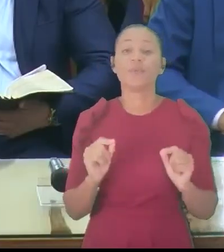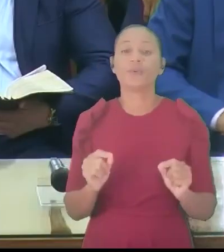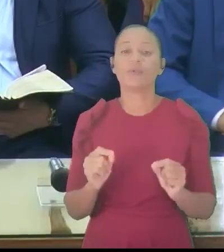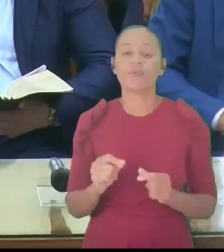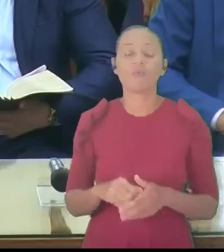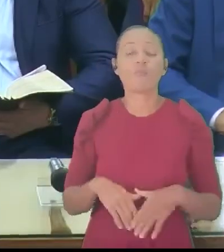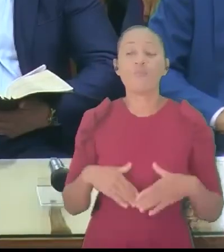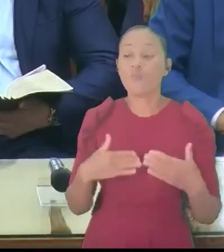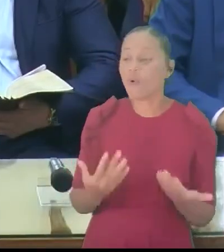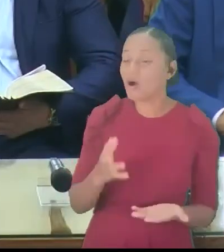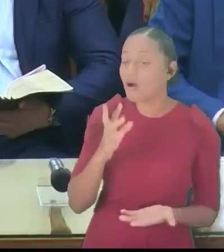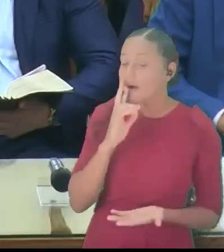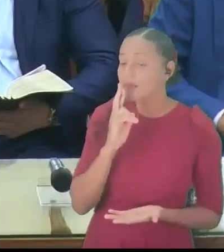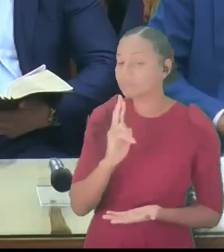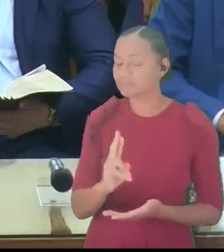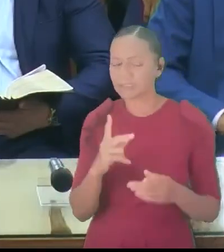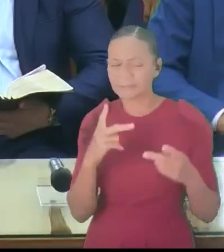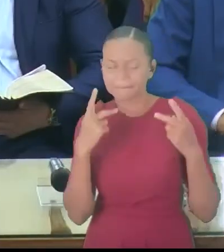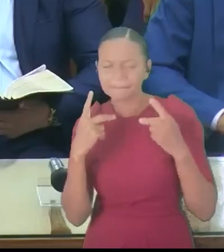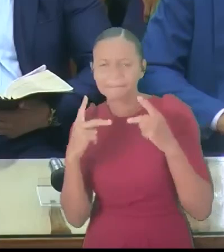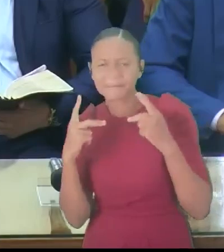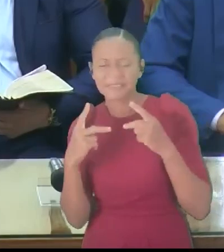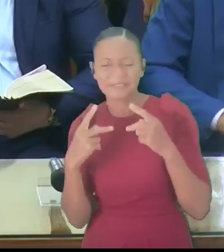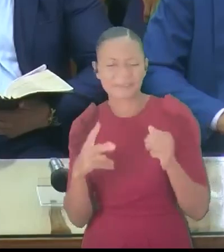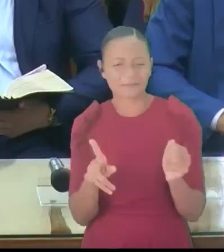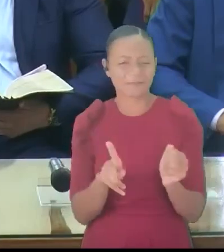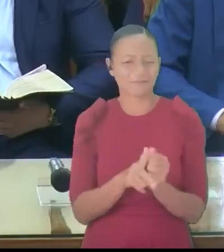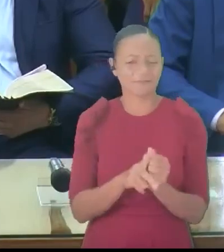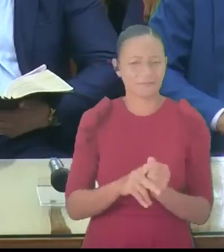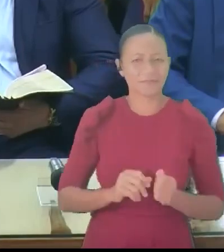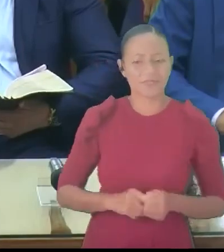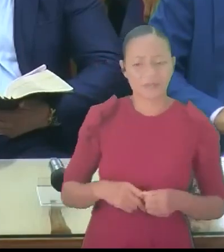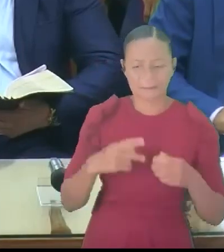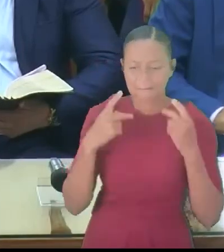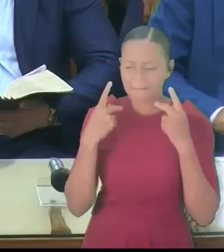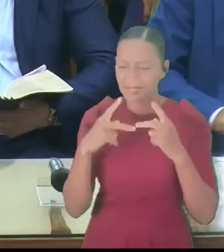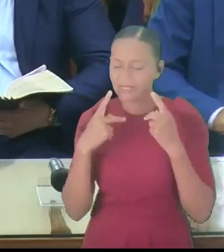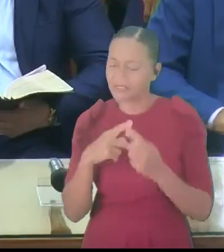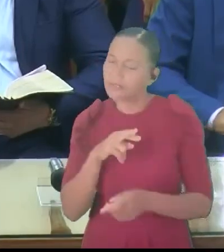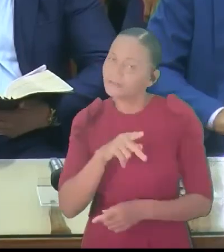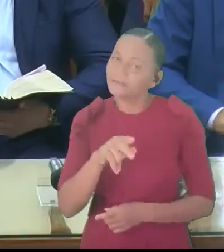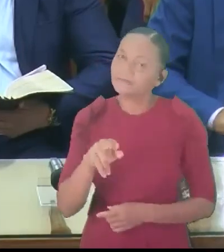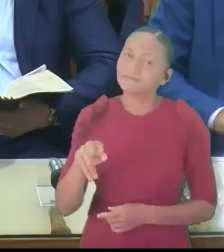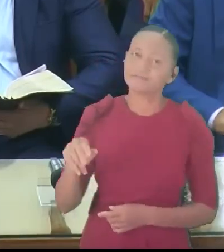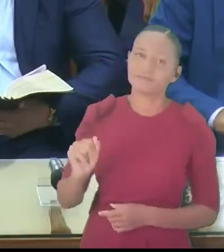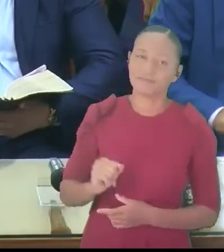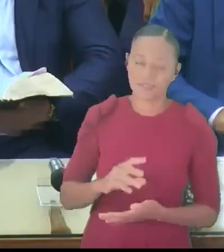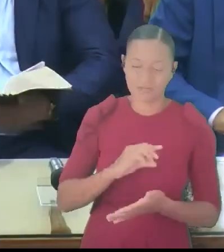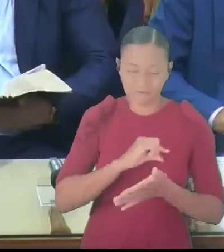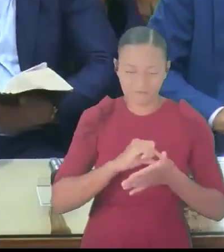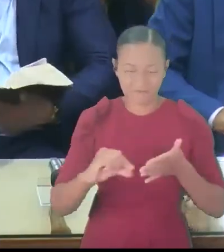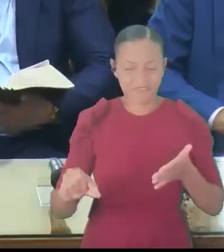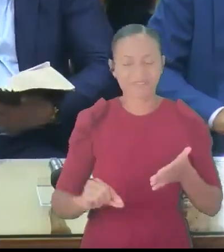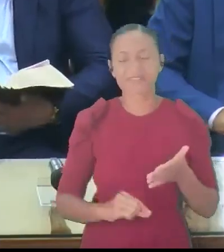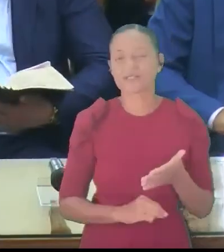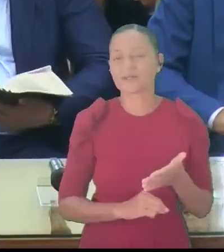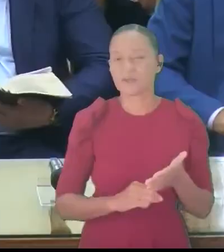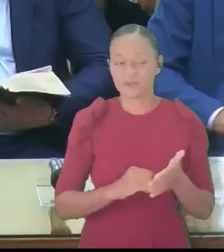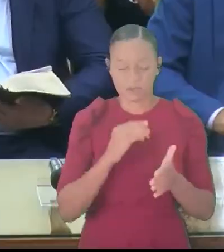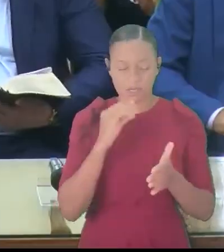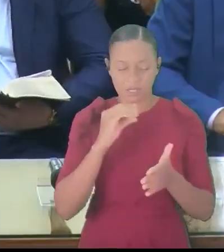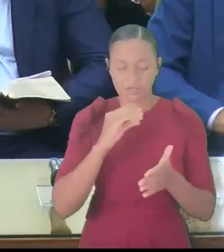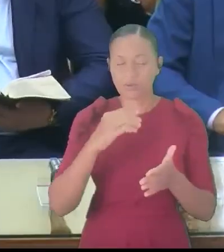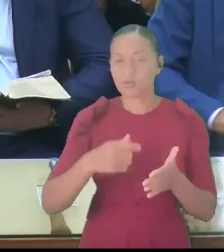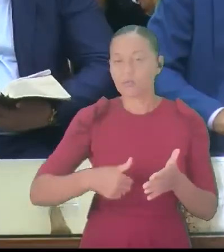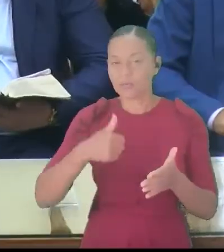qual foi o resultado da pregação de Pedro? Qual foi o resultado daquela pregação? Irmão, capítulo 4, versículo